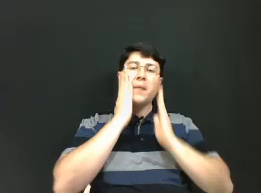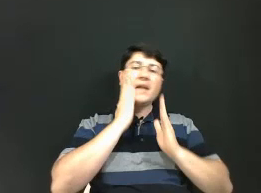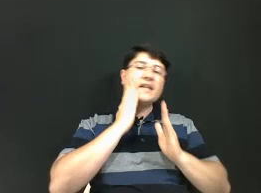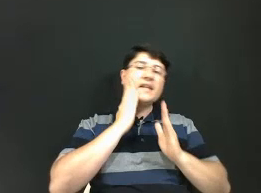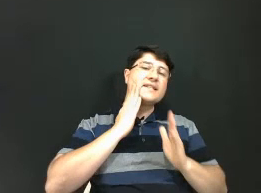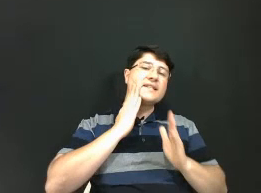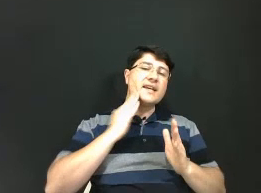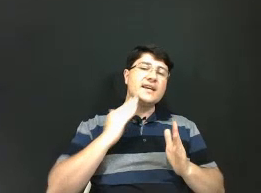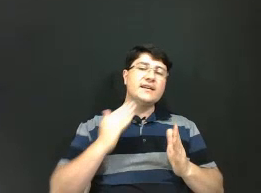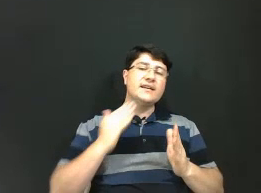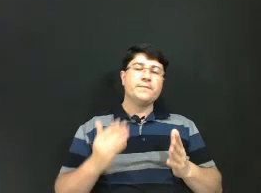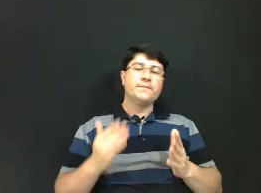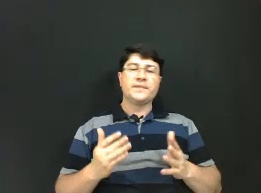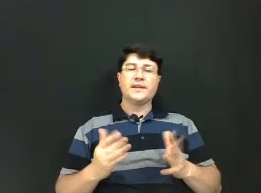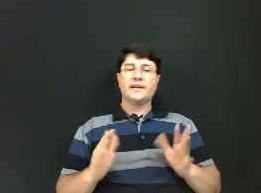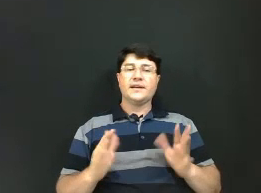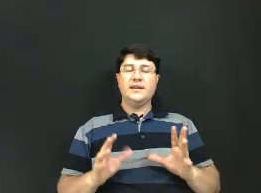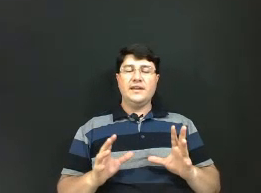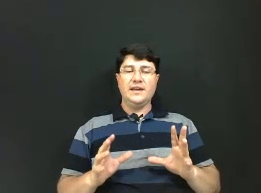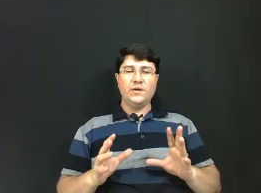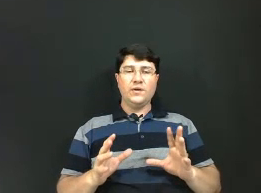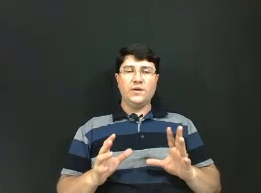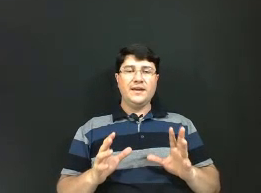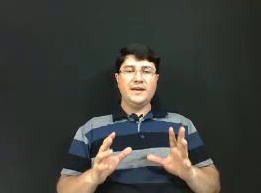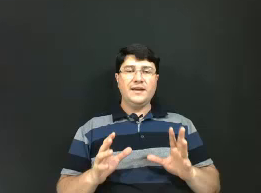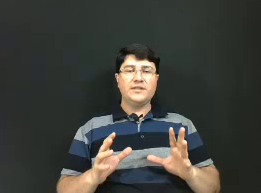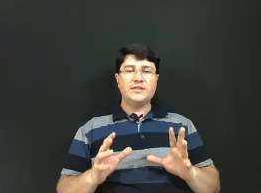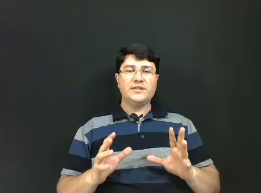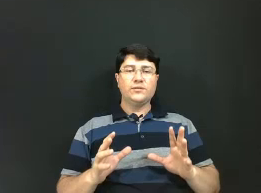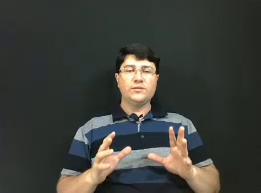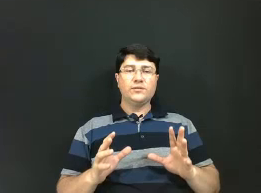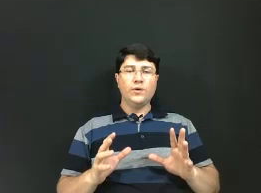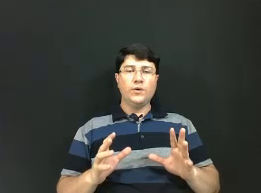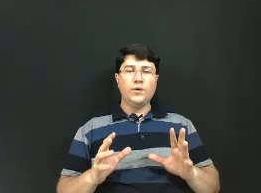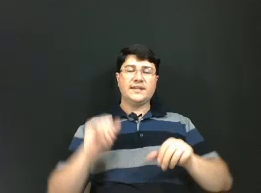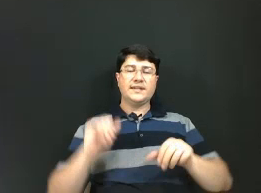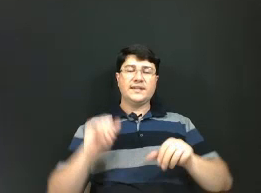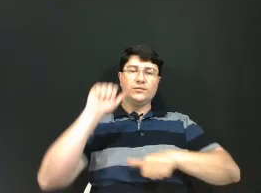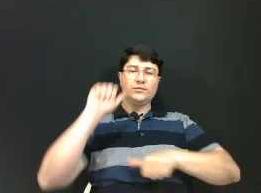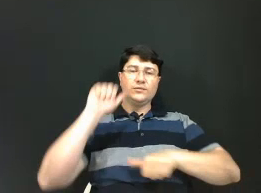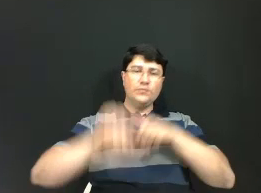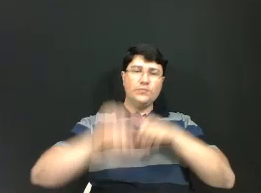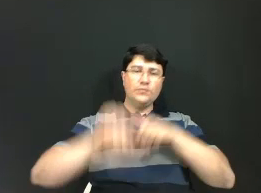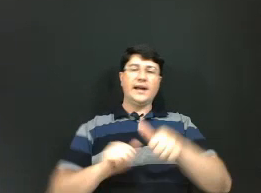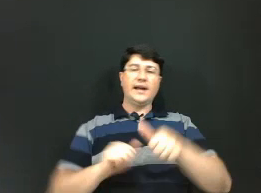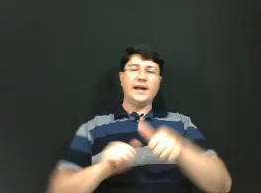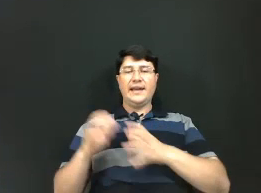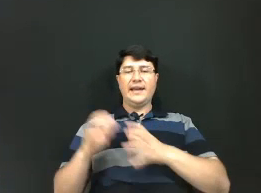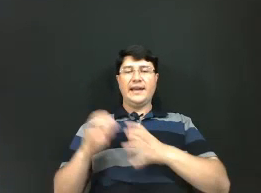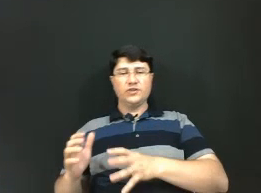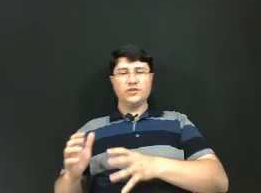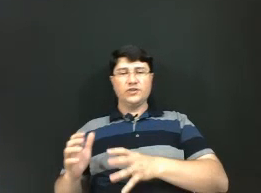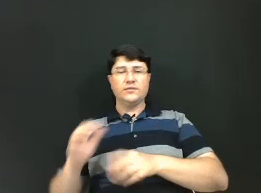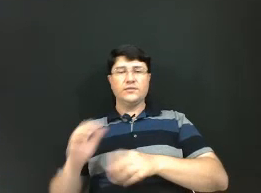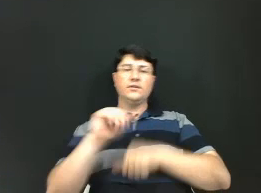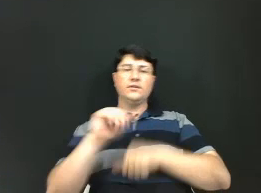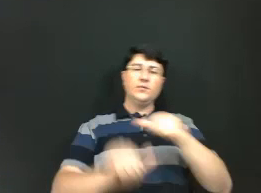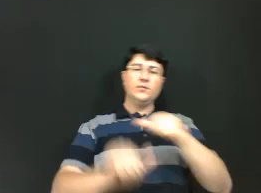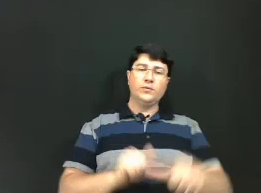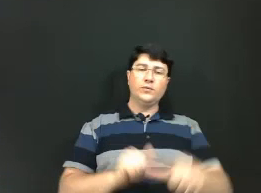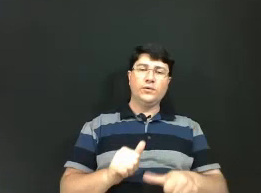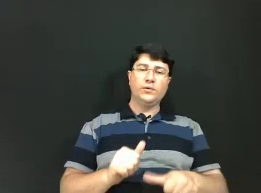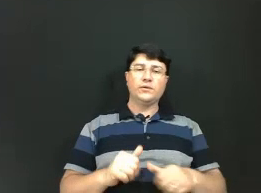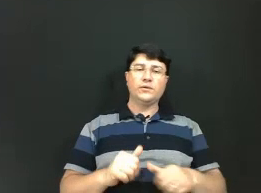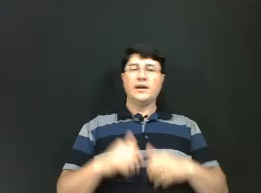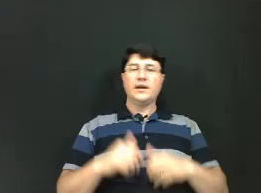ou empalidecer, e é utilizado muito essa questão do mudar. Era de um jeito